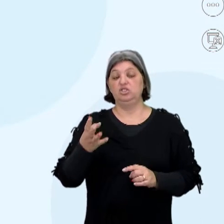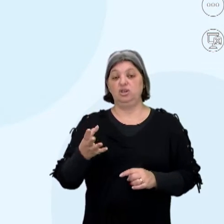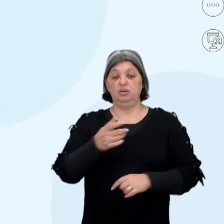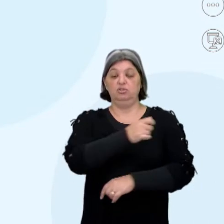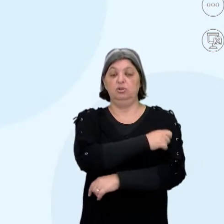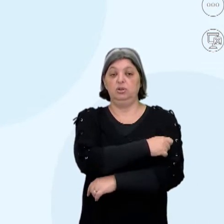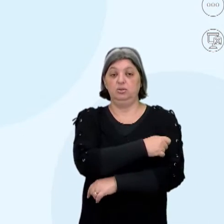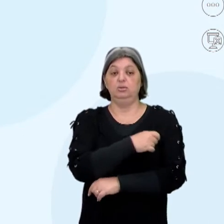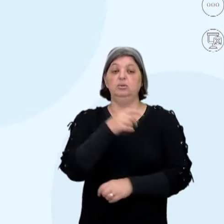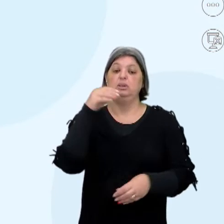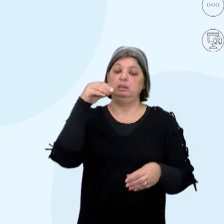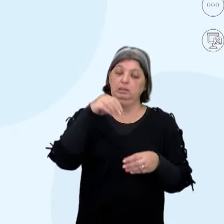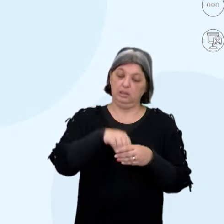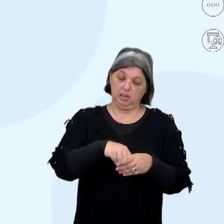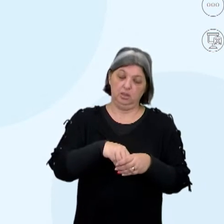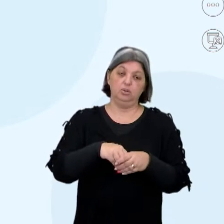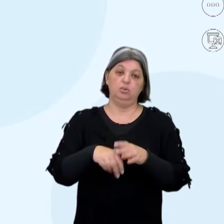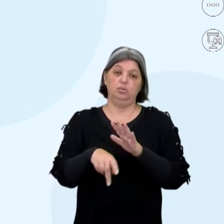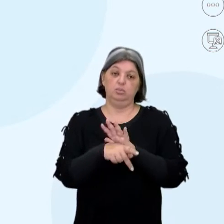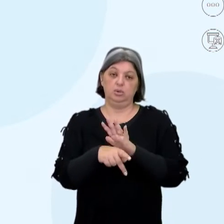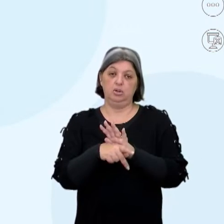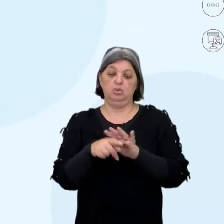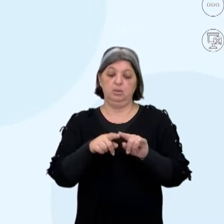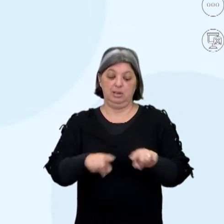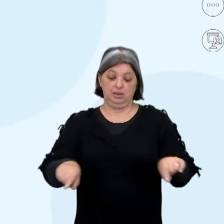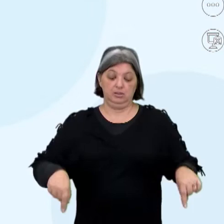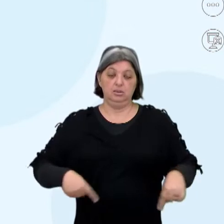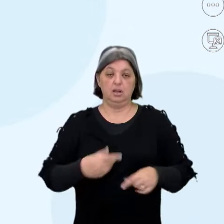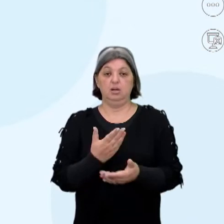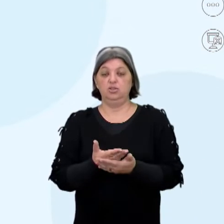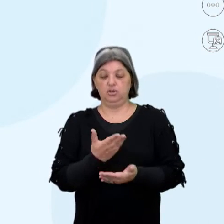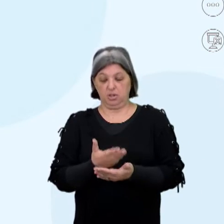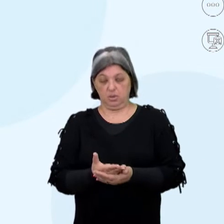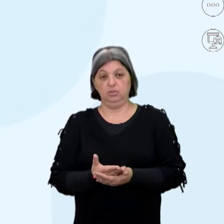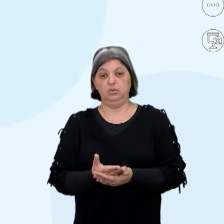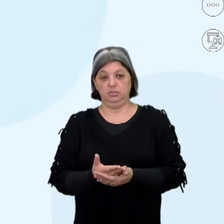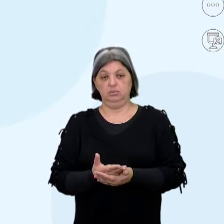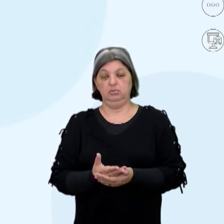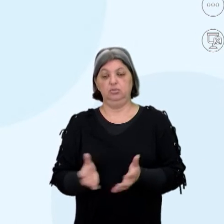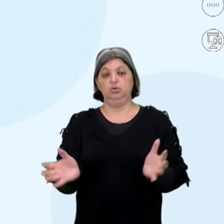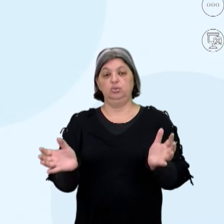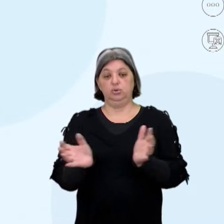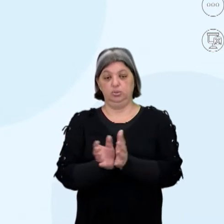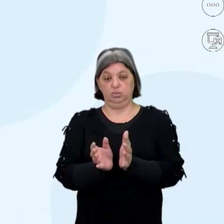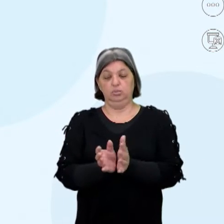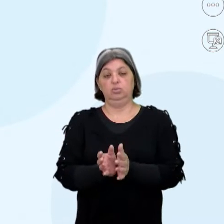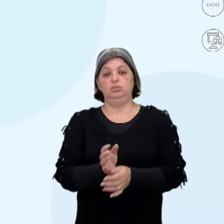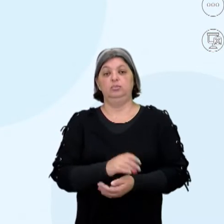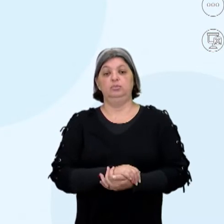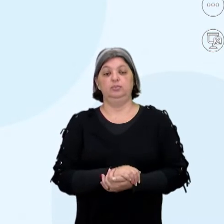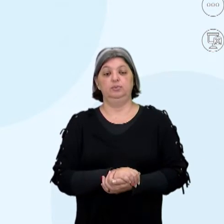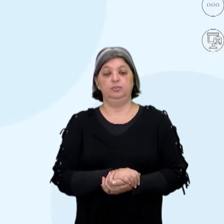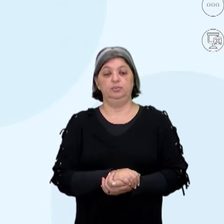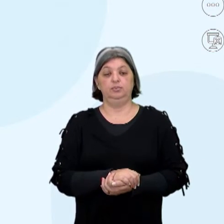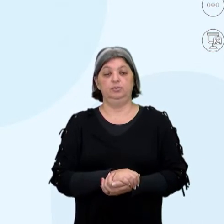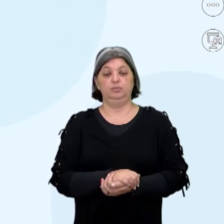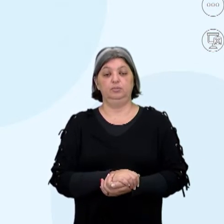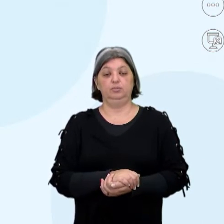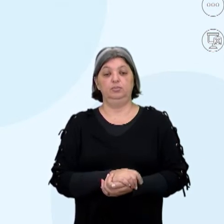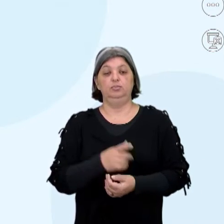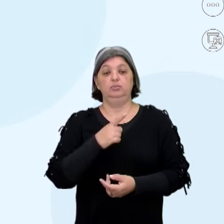Também dentro dessa sala de aula, dentro dessa série aí, tudo bem? E aí aparece algo que